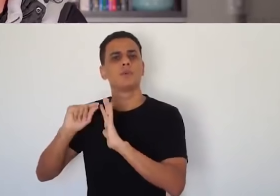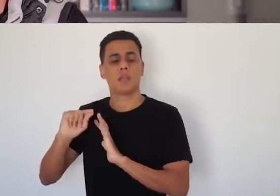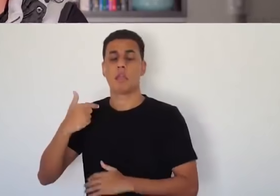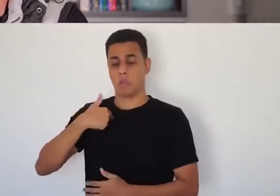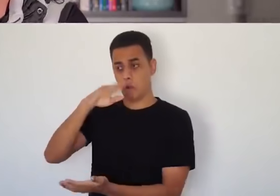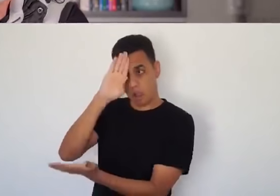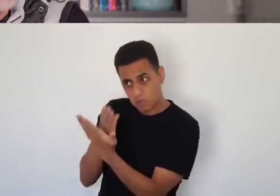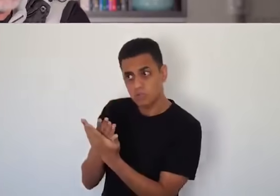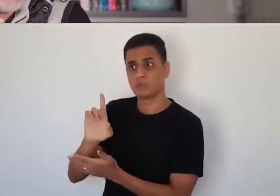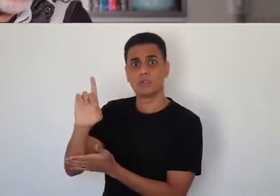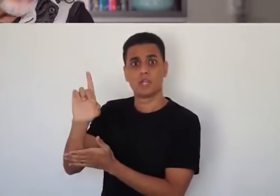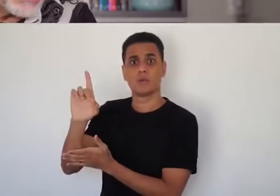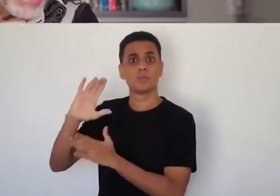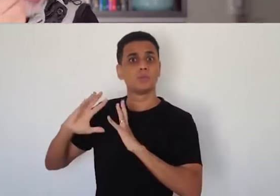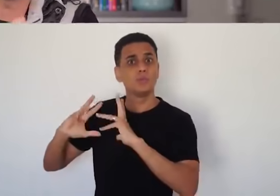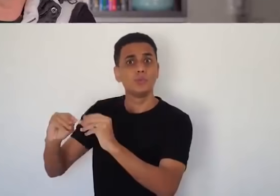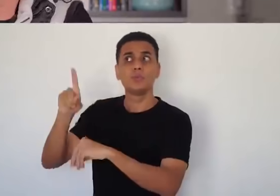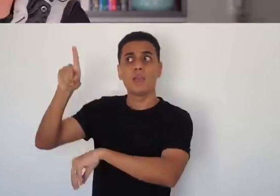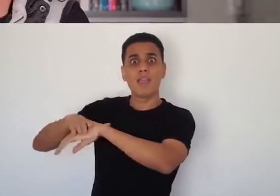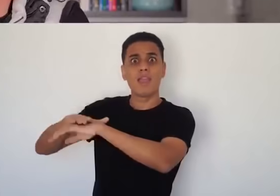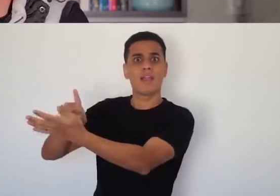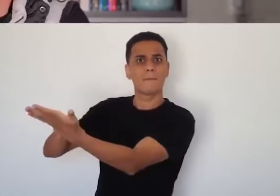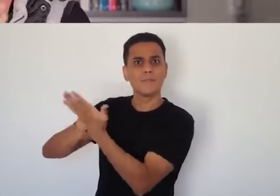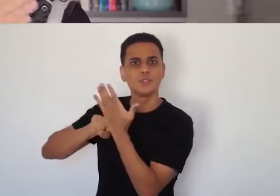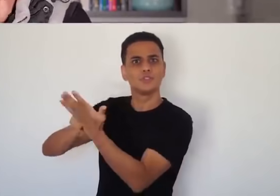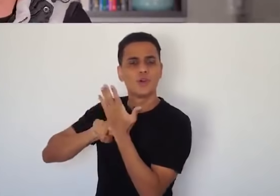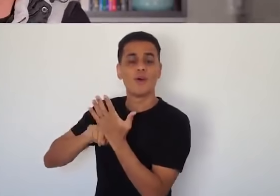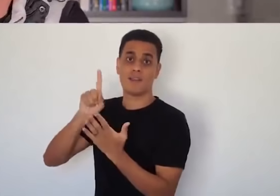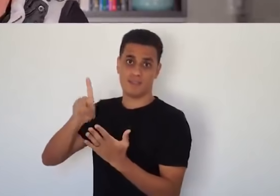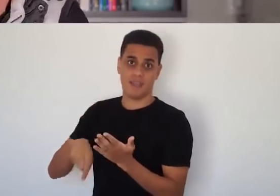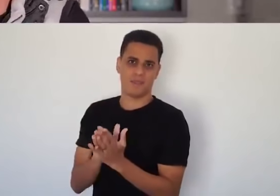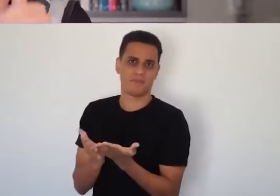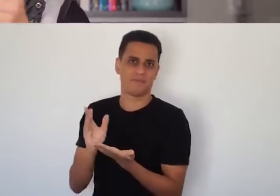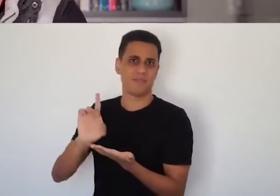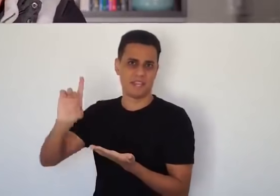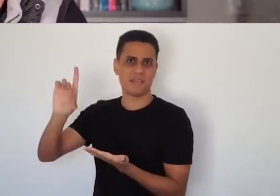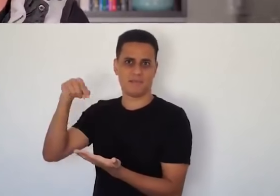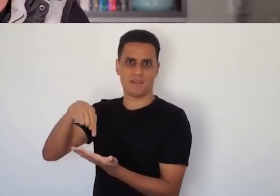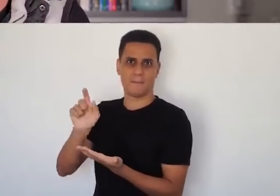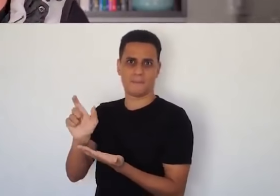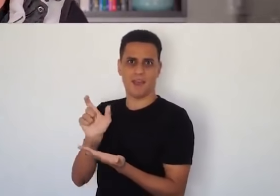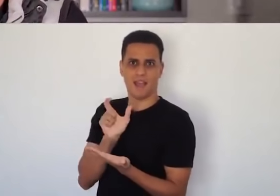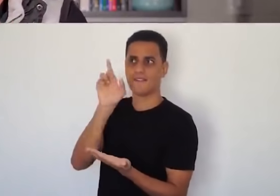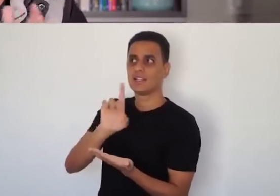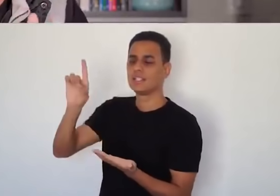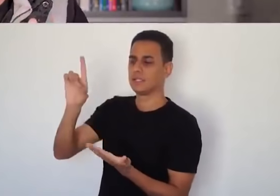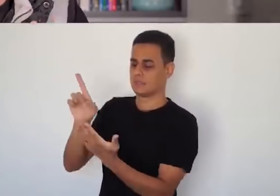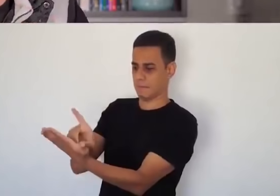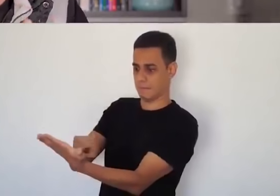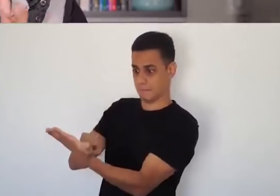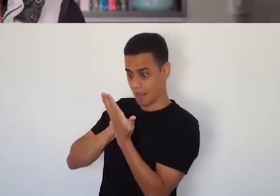é acreditar. Ela está muito mais relacionada a uma fé intelectual, filosófica. Então,